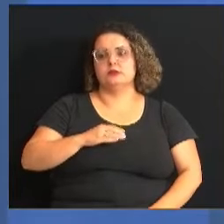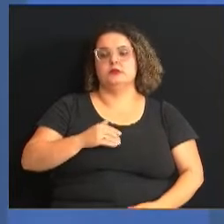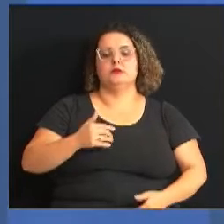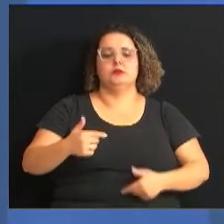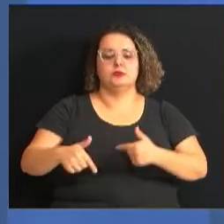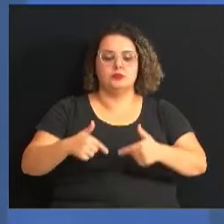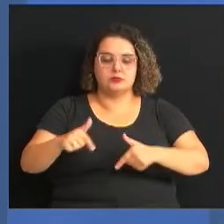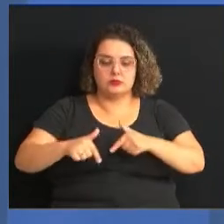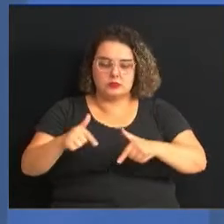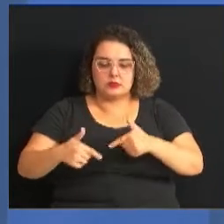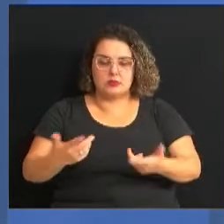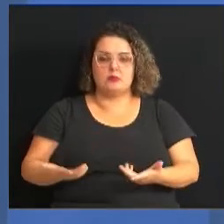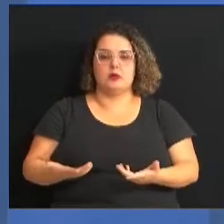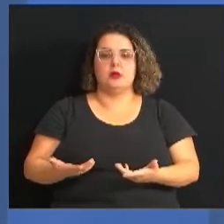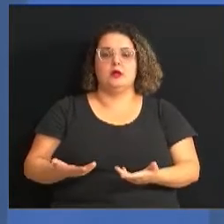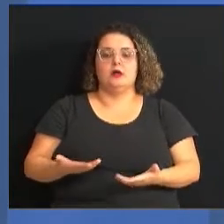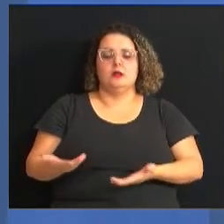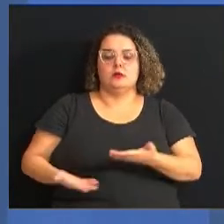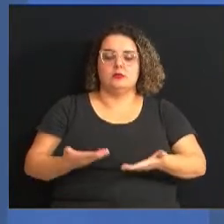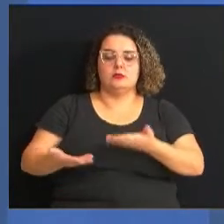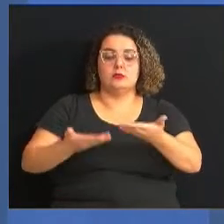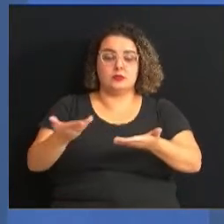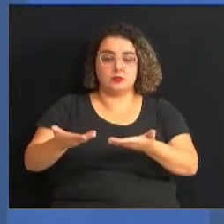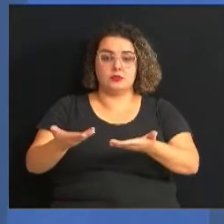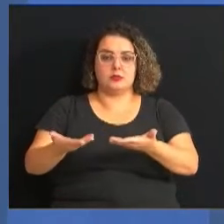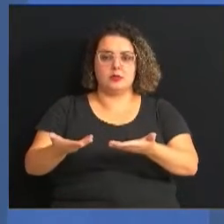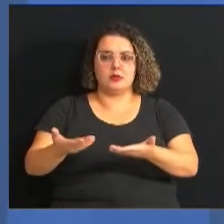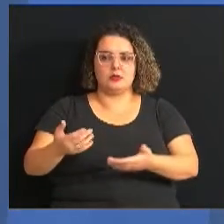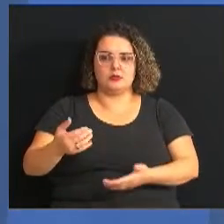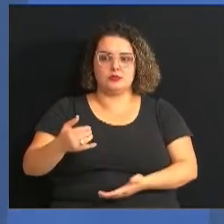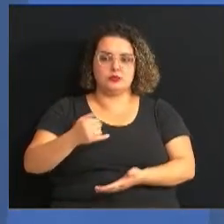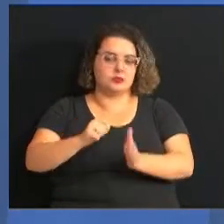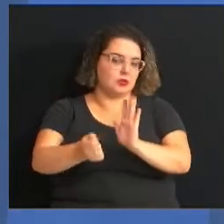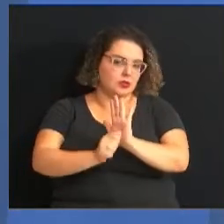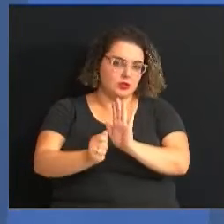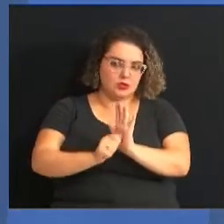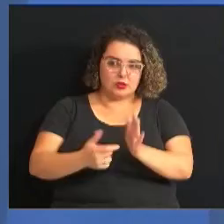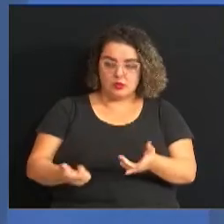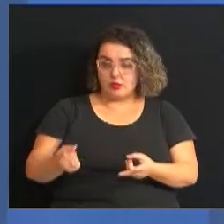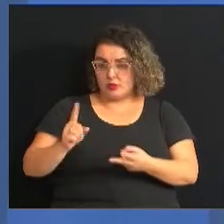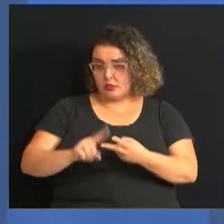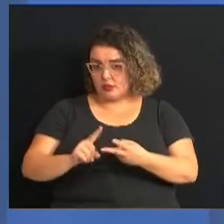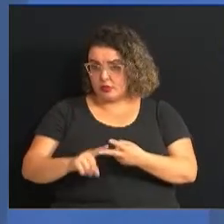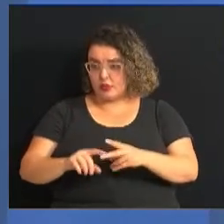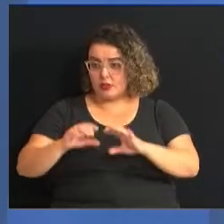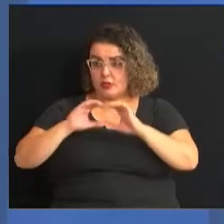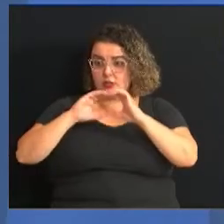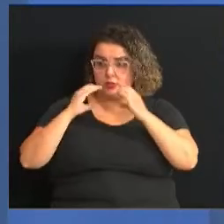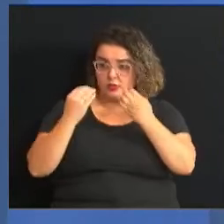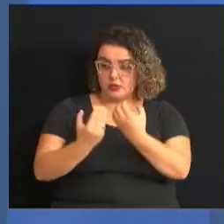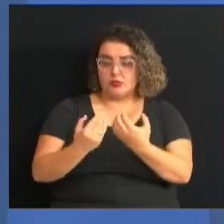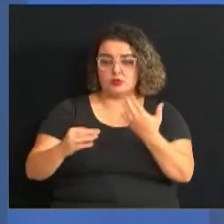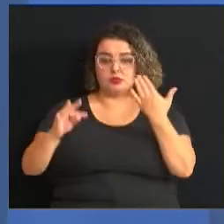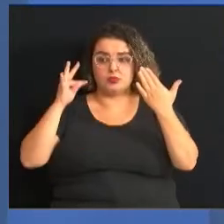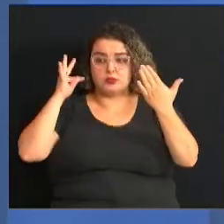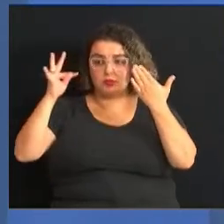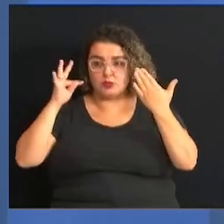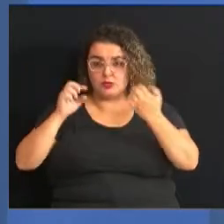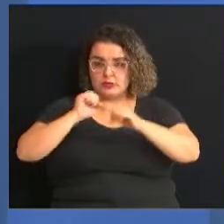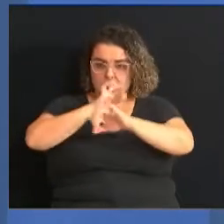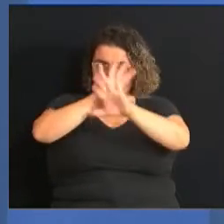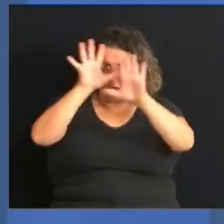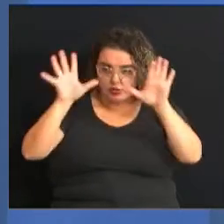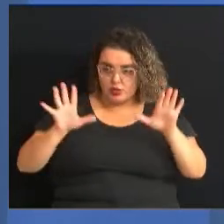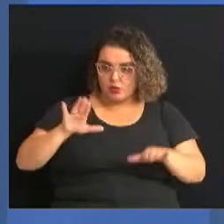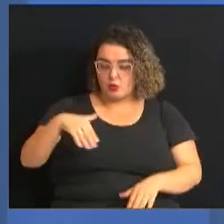dependência de drogas. A gente também tem a questão, olha, de as comunidades terapêuticas serem transparentes quando